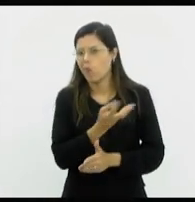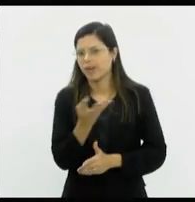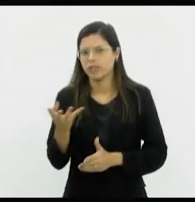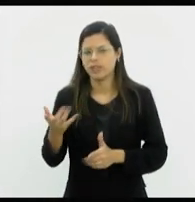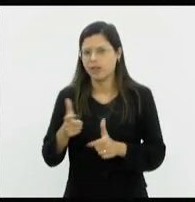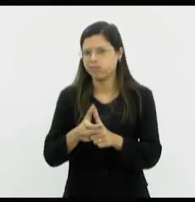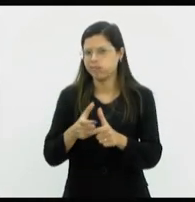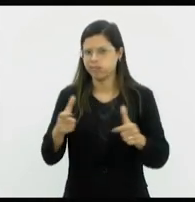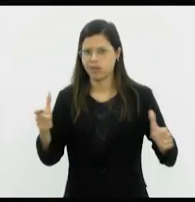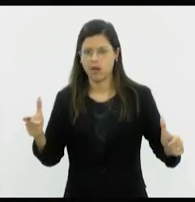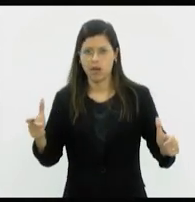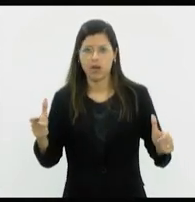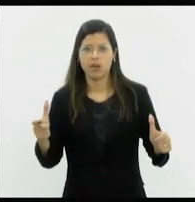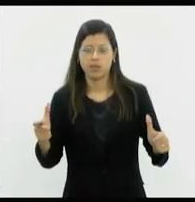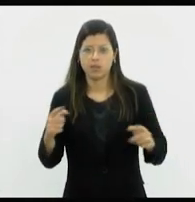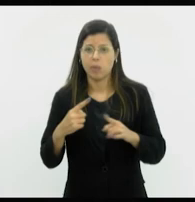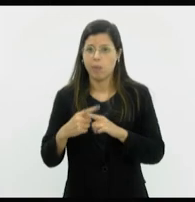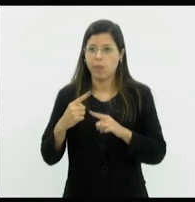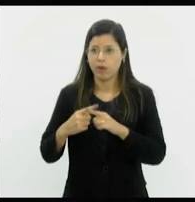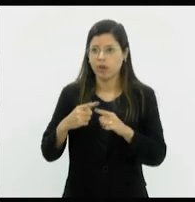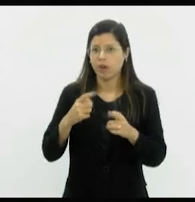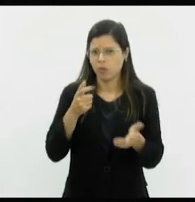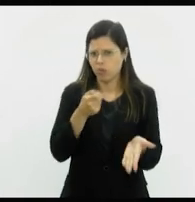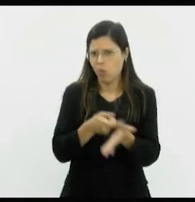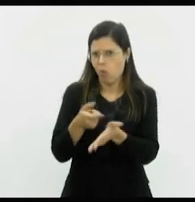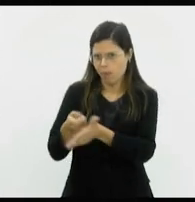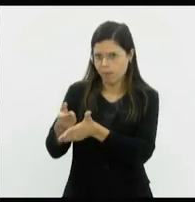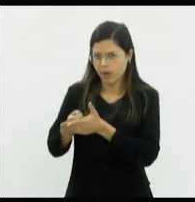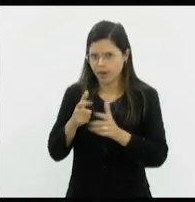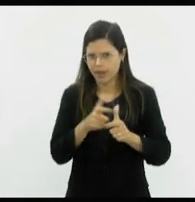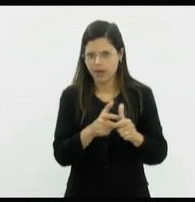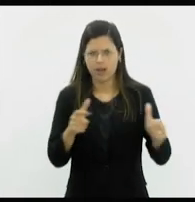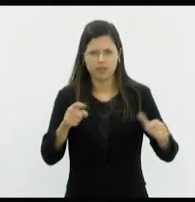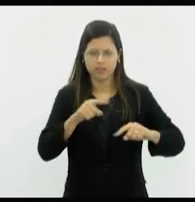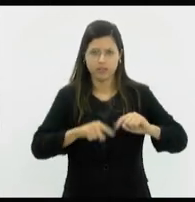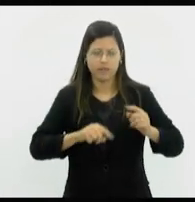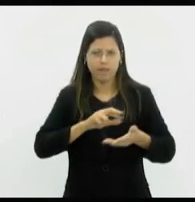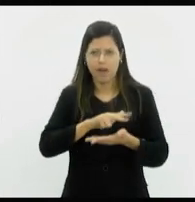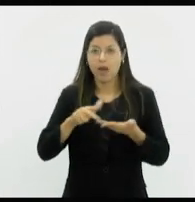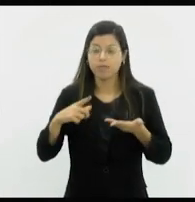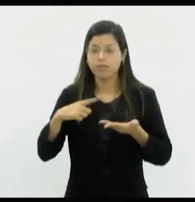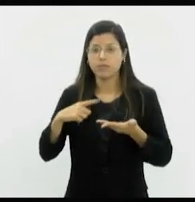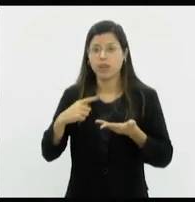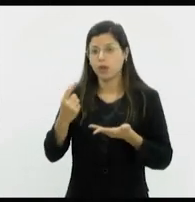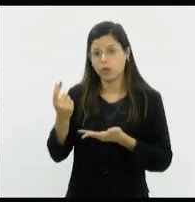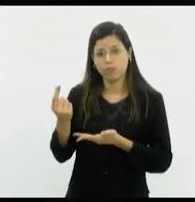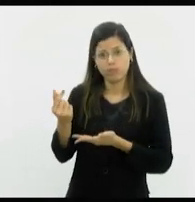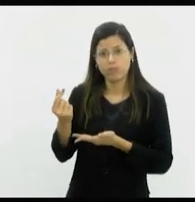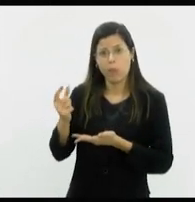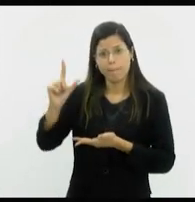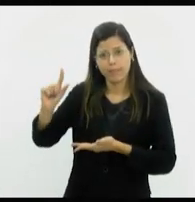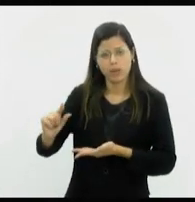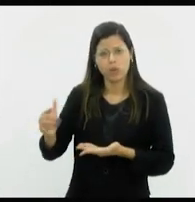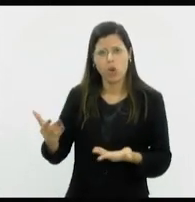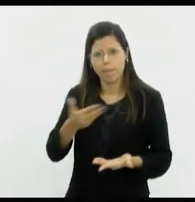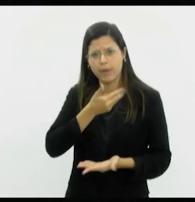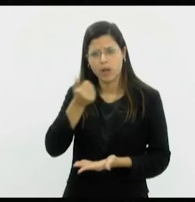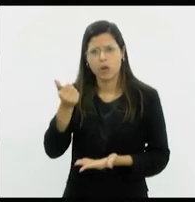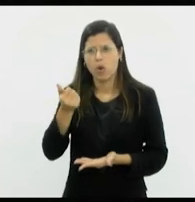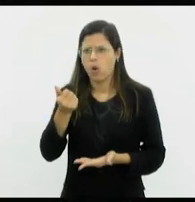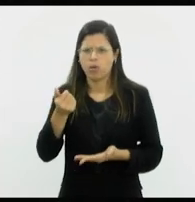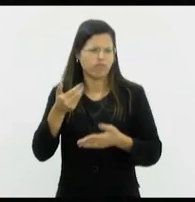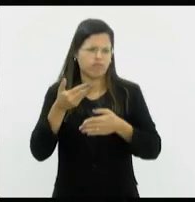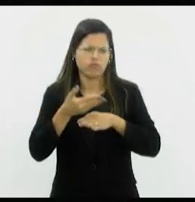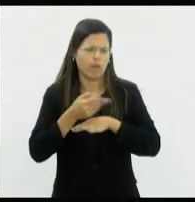em grande quantidade, normalmente, a gente tende a ter um preço ainda melhor. Não estou nem entrando